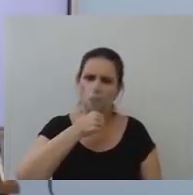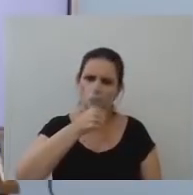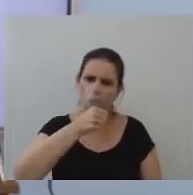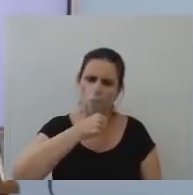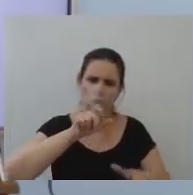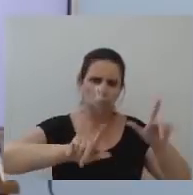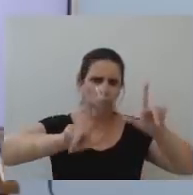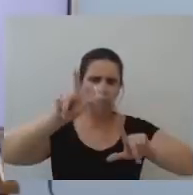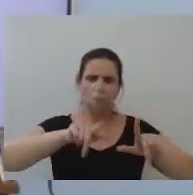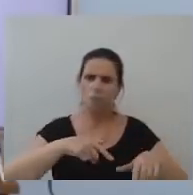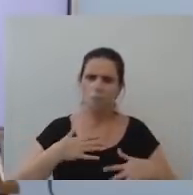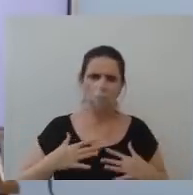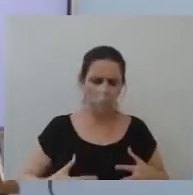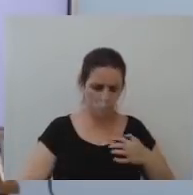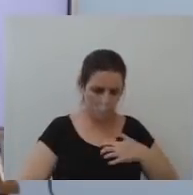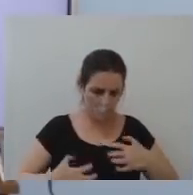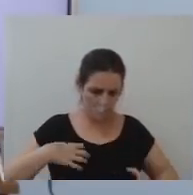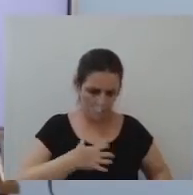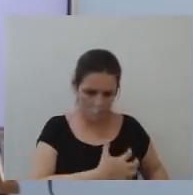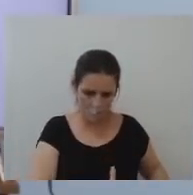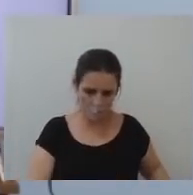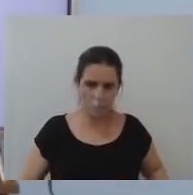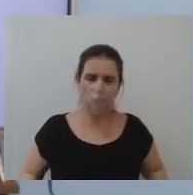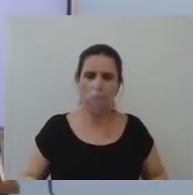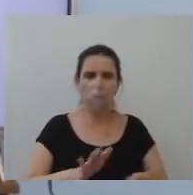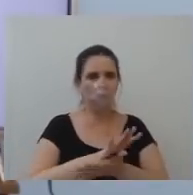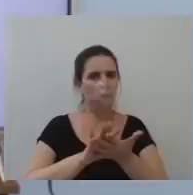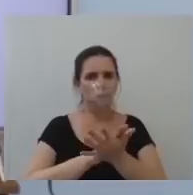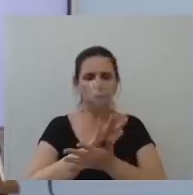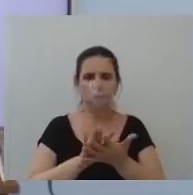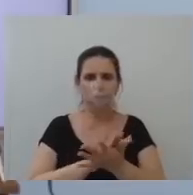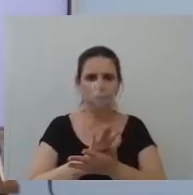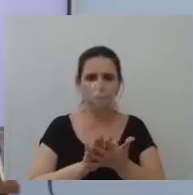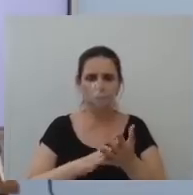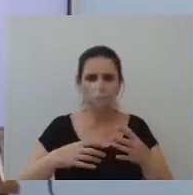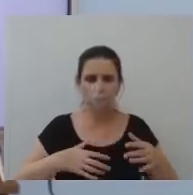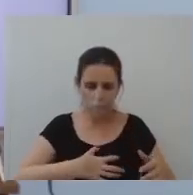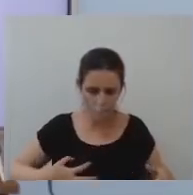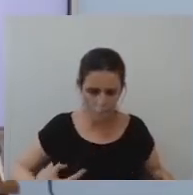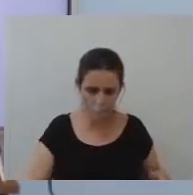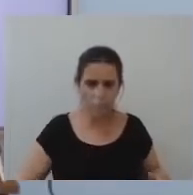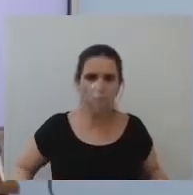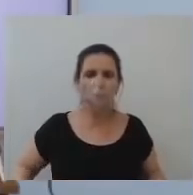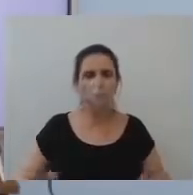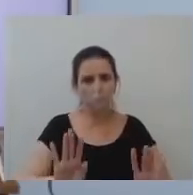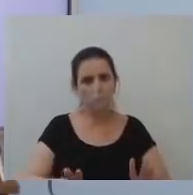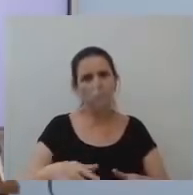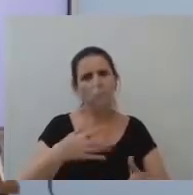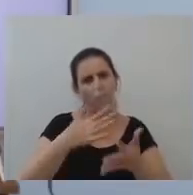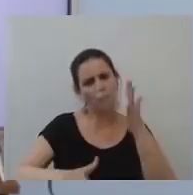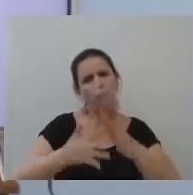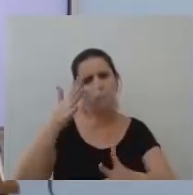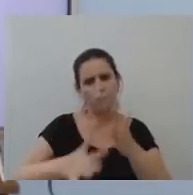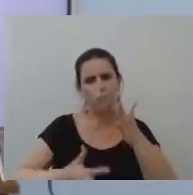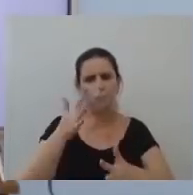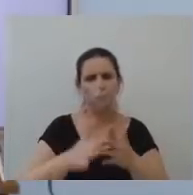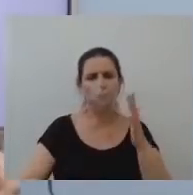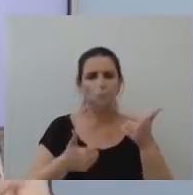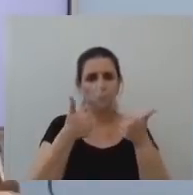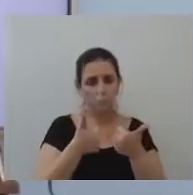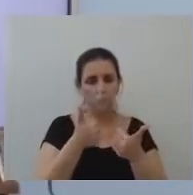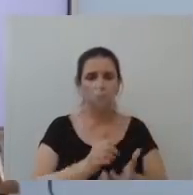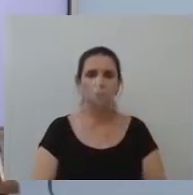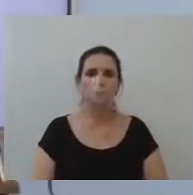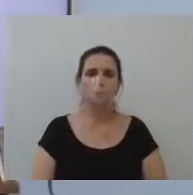apresentador de nenhum programa ele utiliza esse tipo de vestimenta, né, com essas imagens, porque realmente atrapalha um pouco, tá